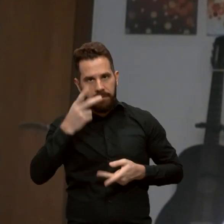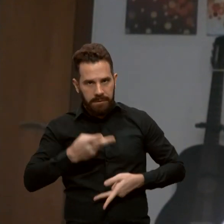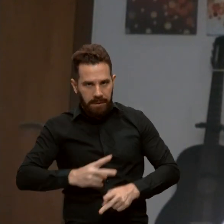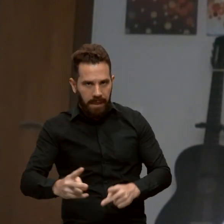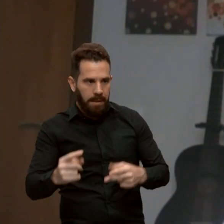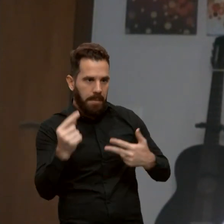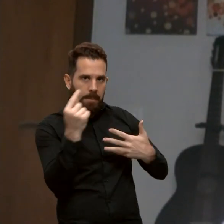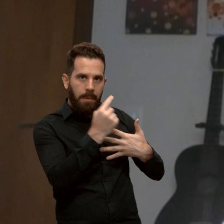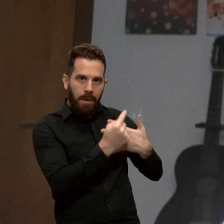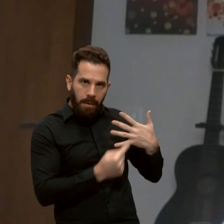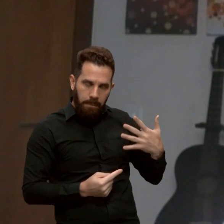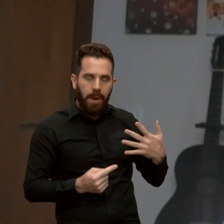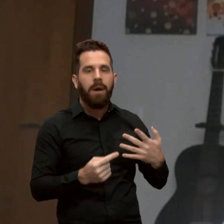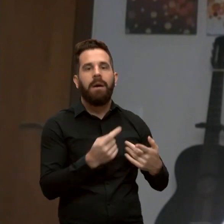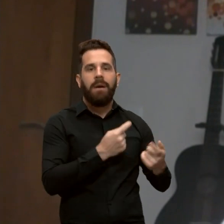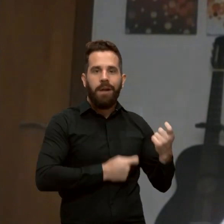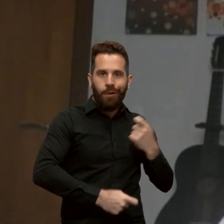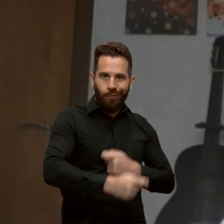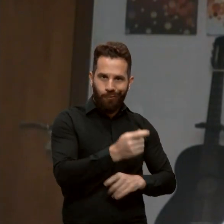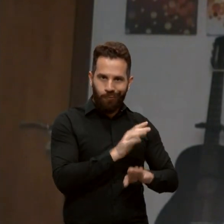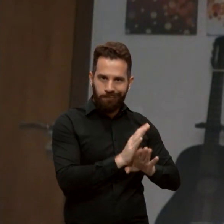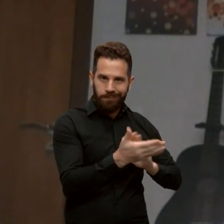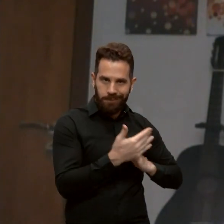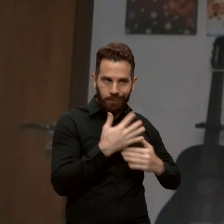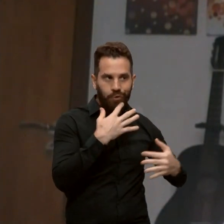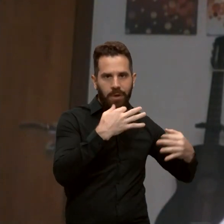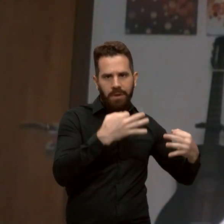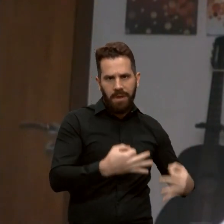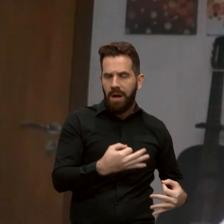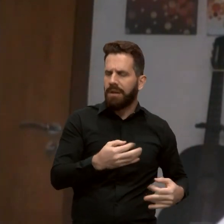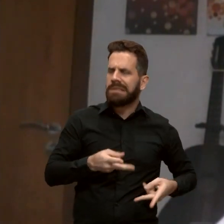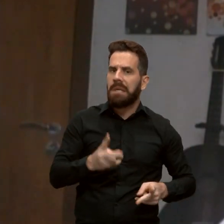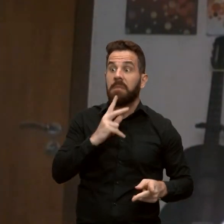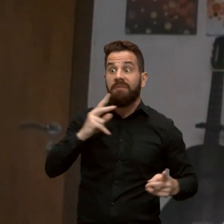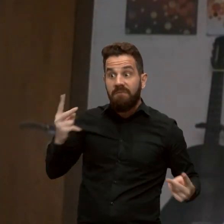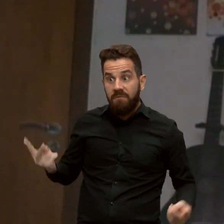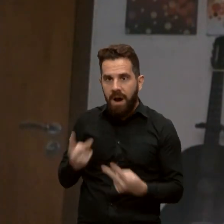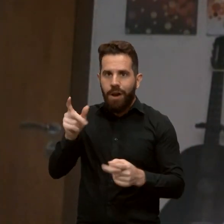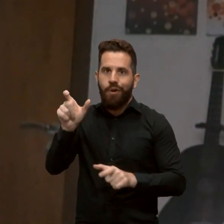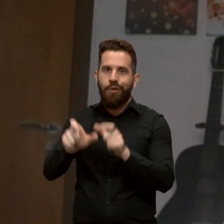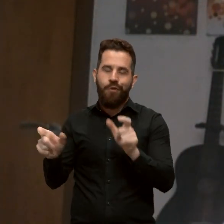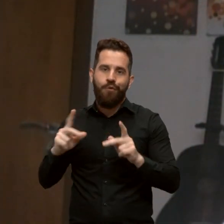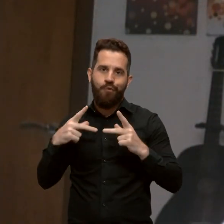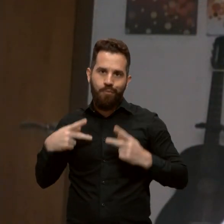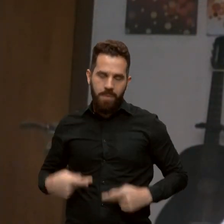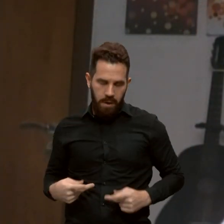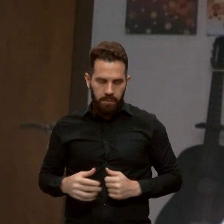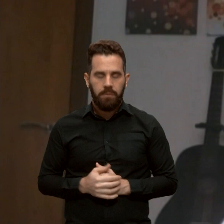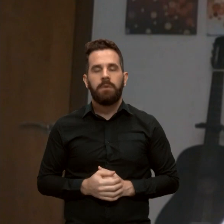valorização do ser humano. E nesse caso em especial, né,